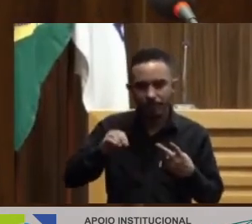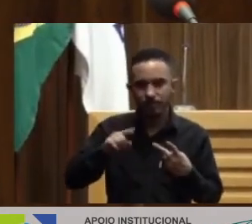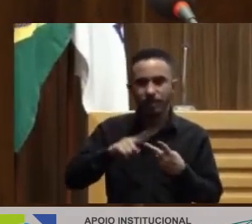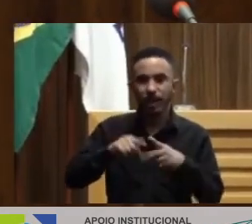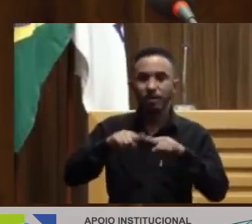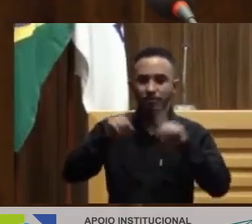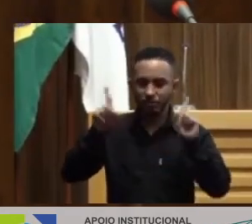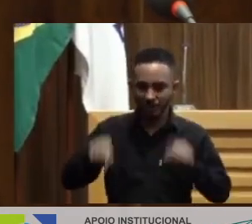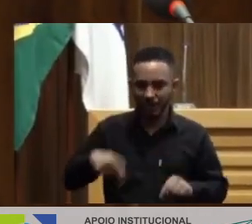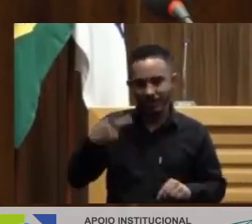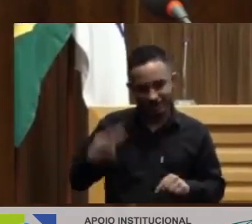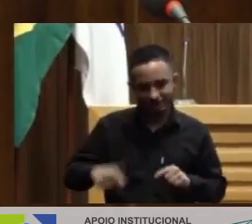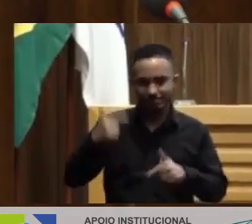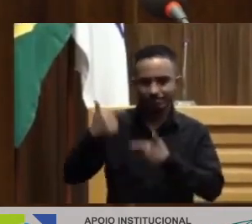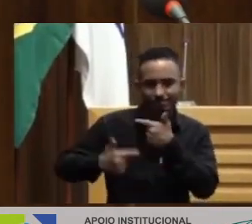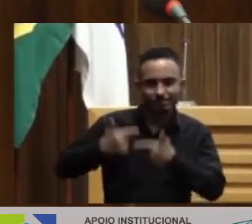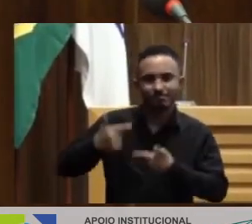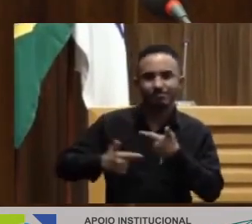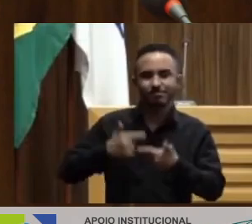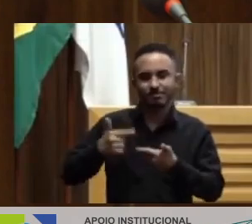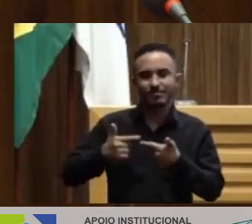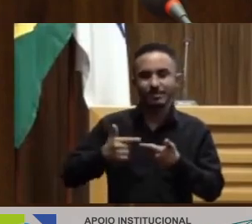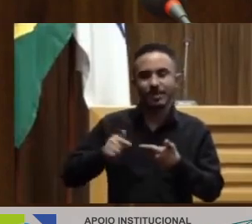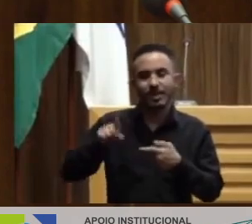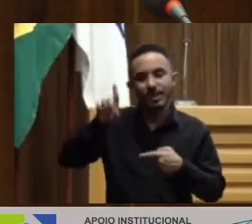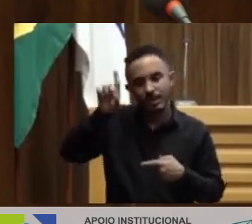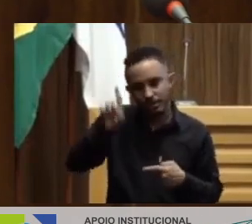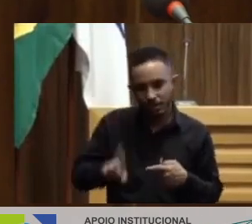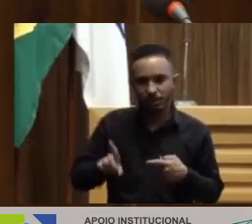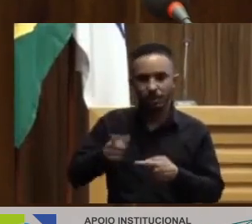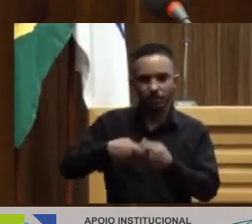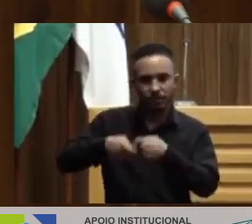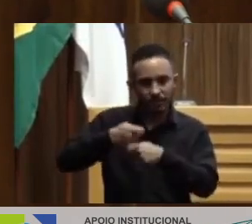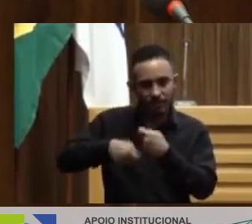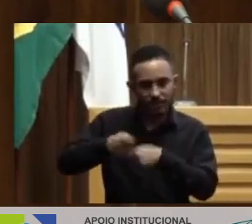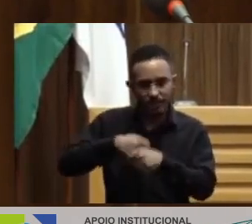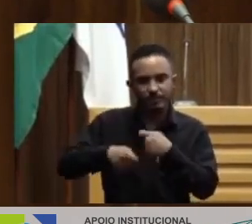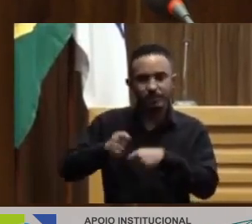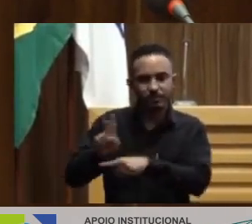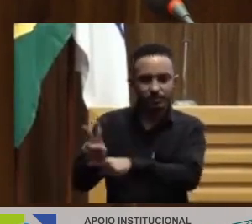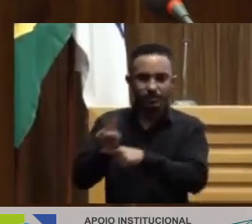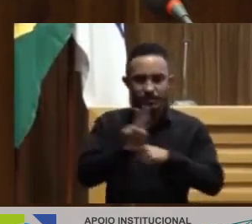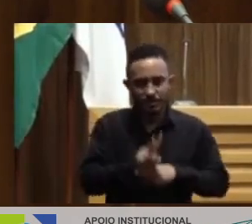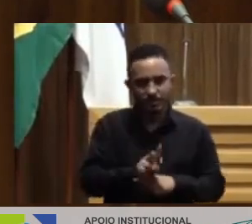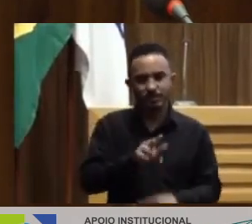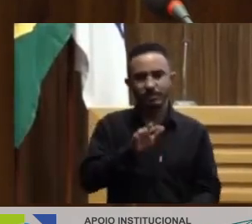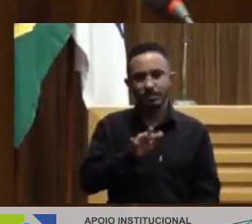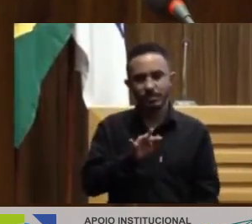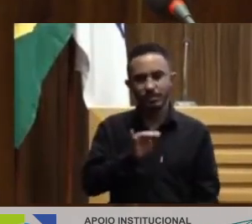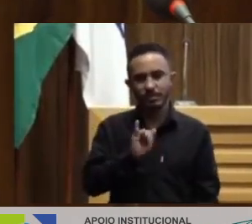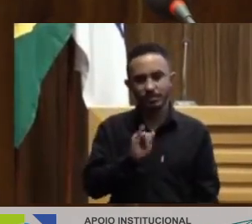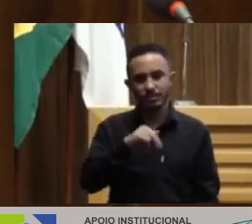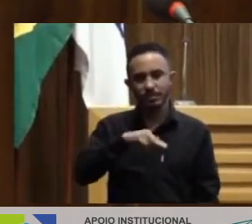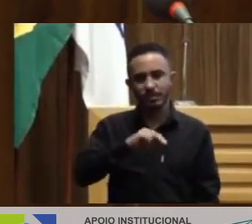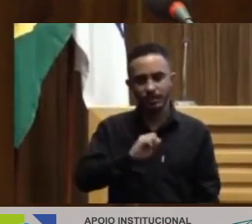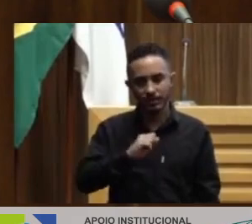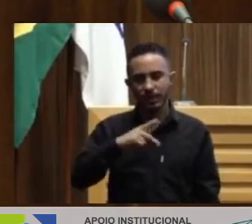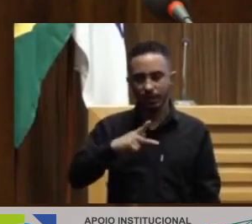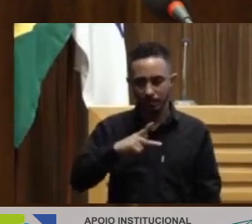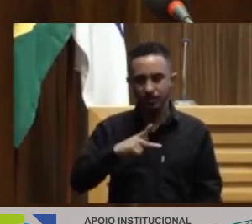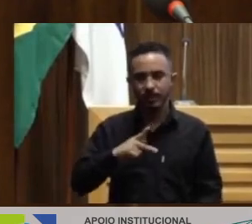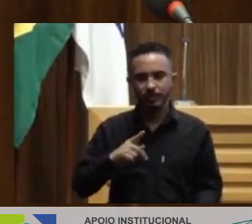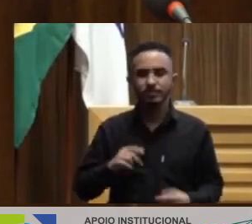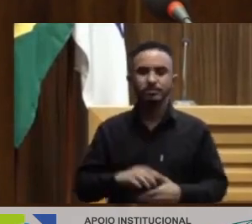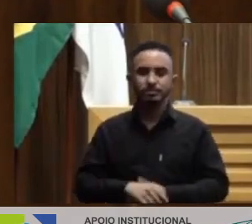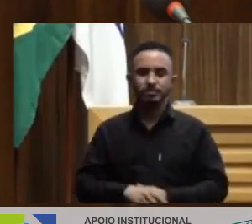aqui da casa, né, Márcio Stefani, e diretor financeiro da CEDIDO lá para a FINEP, né, também citar a presença de